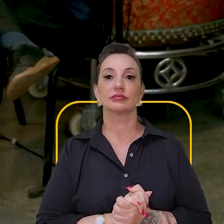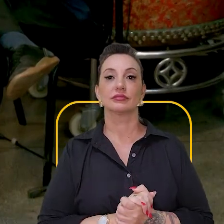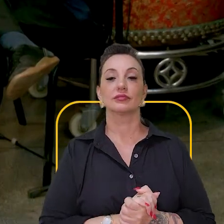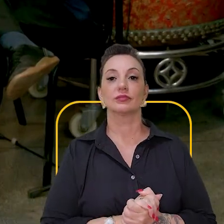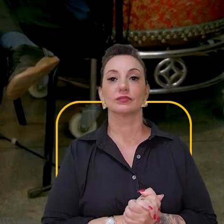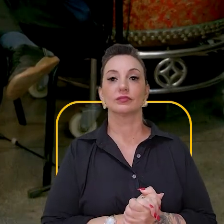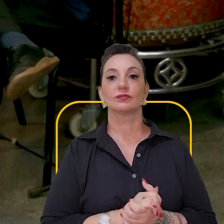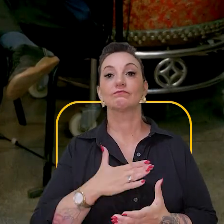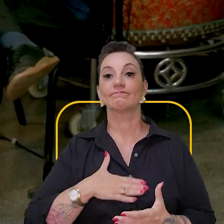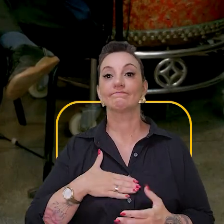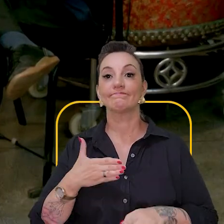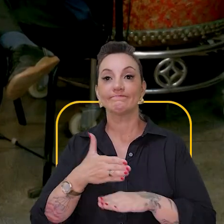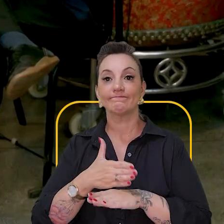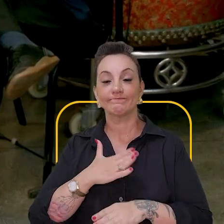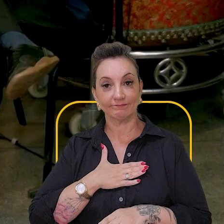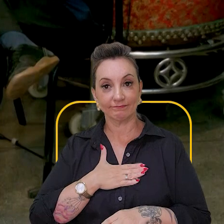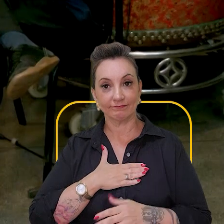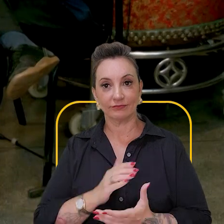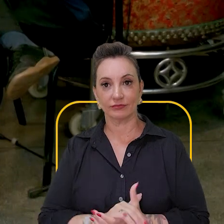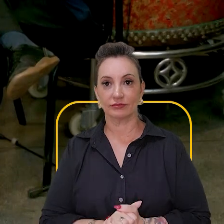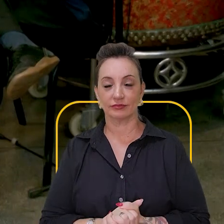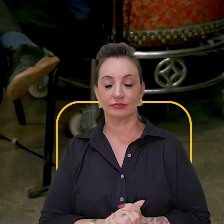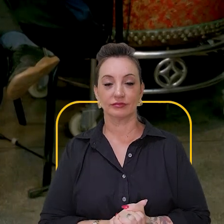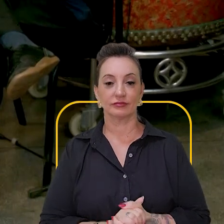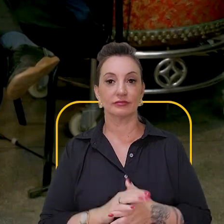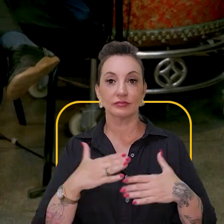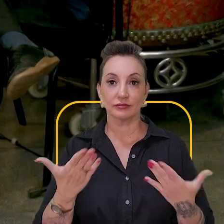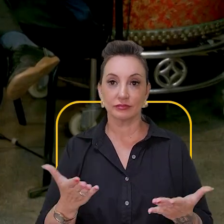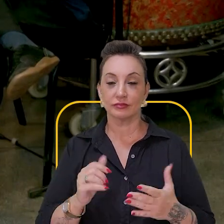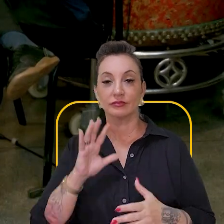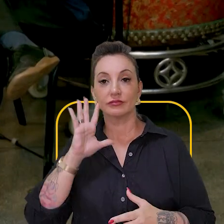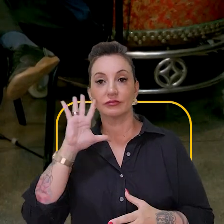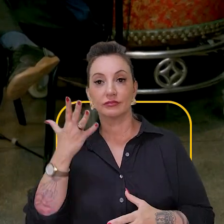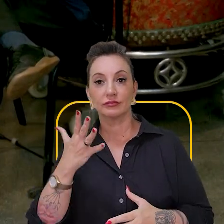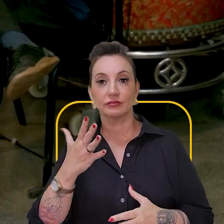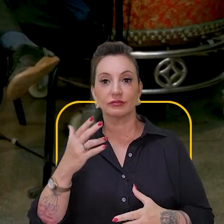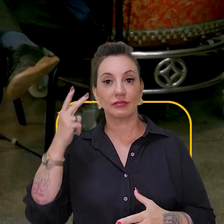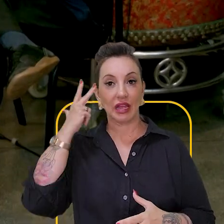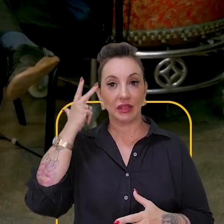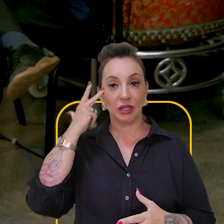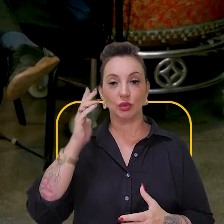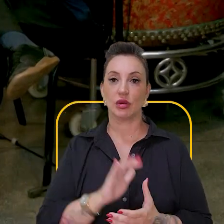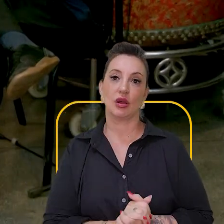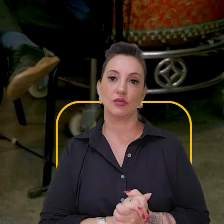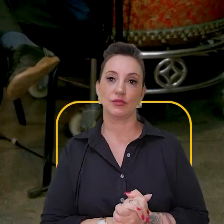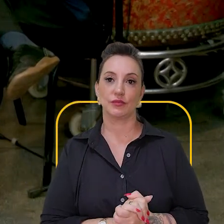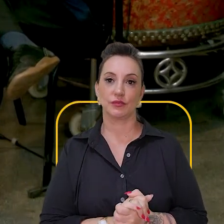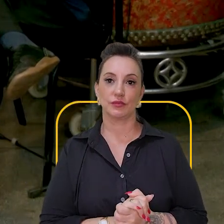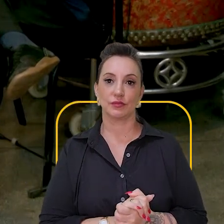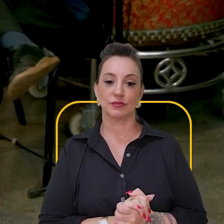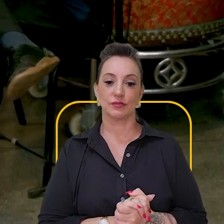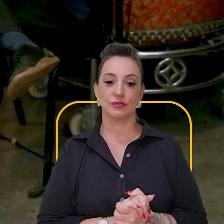coisa que faz parte de mim então foi acontecendo naturalmente